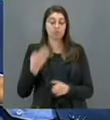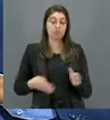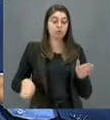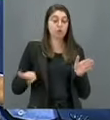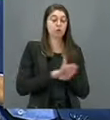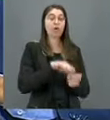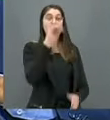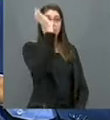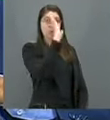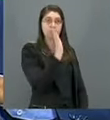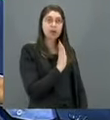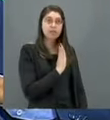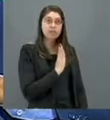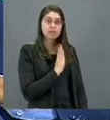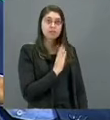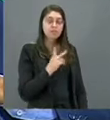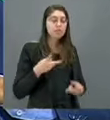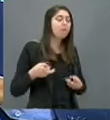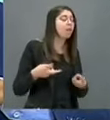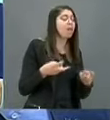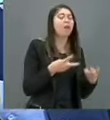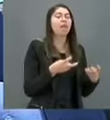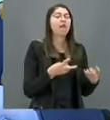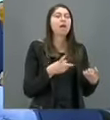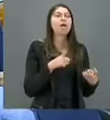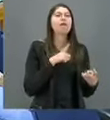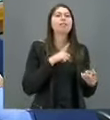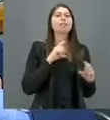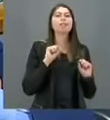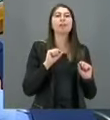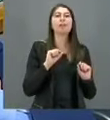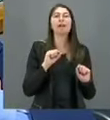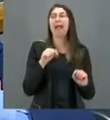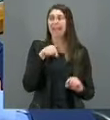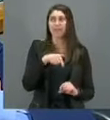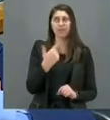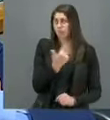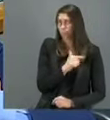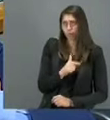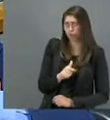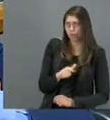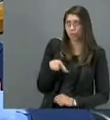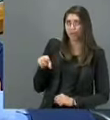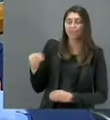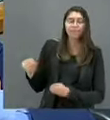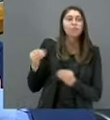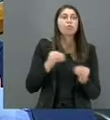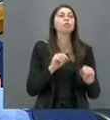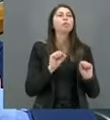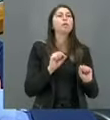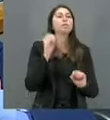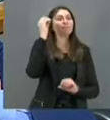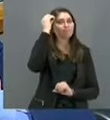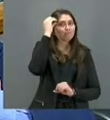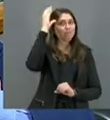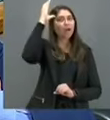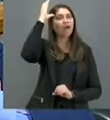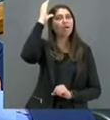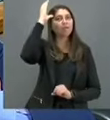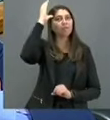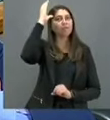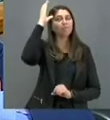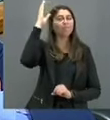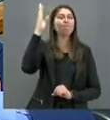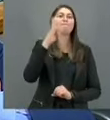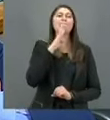chegaram, eles trouxeram consigo algo que nós não tínhamos: ciência e